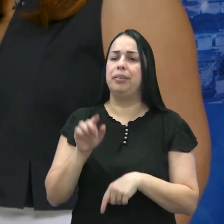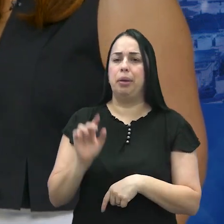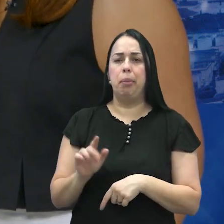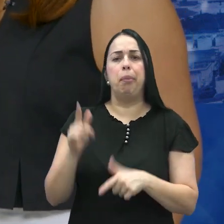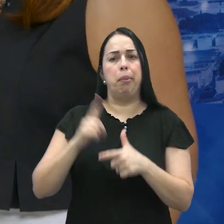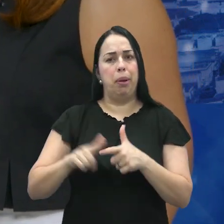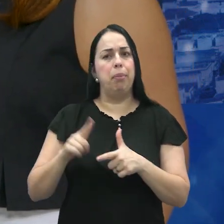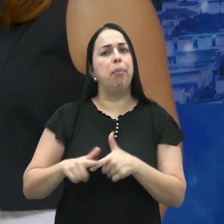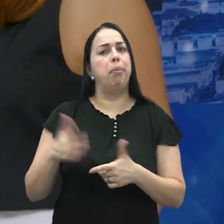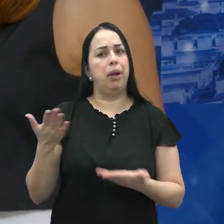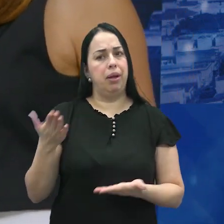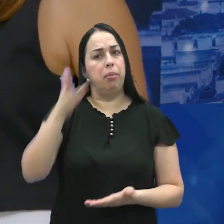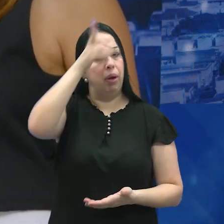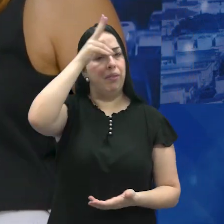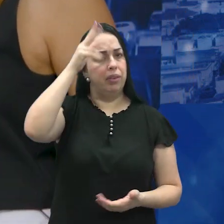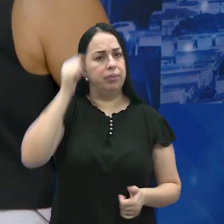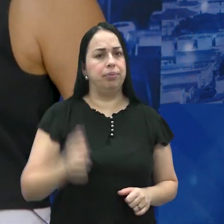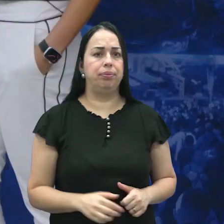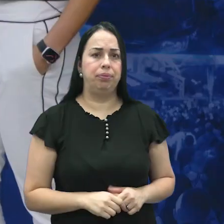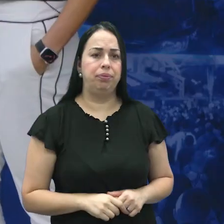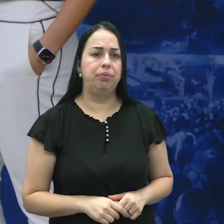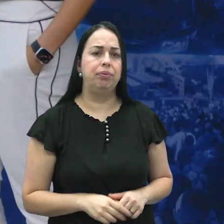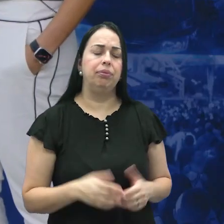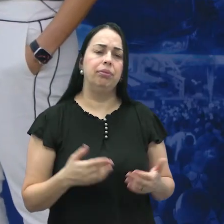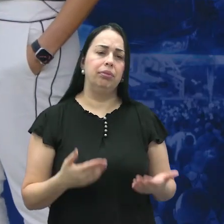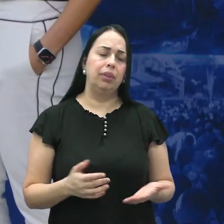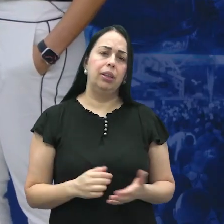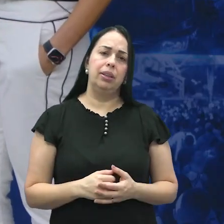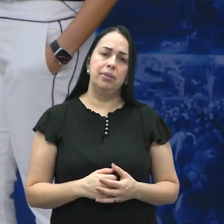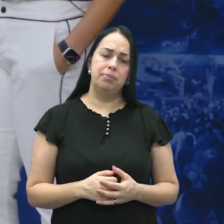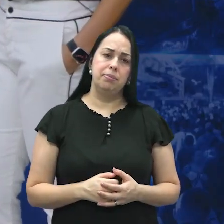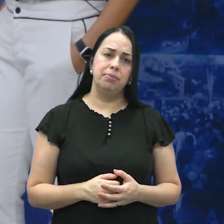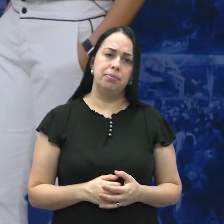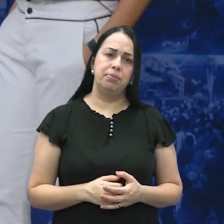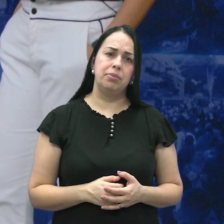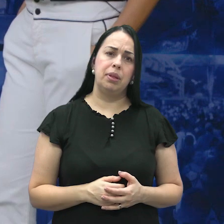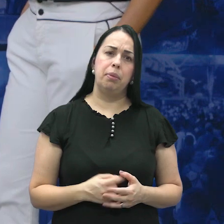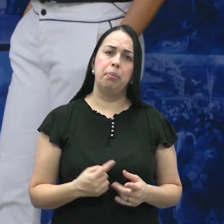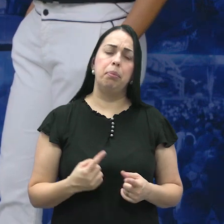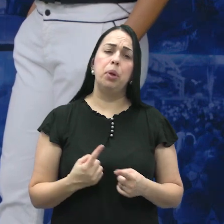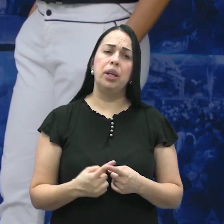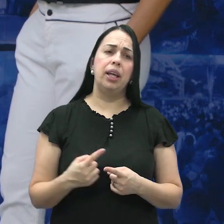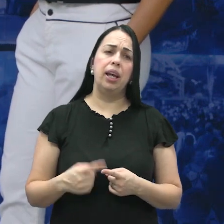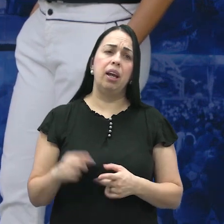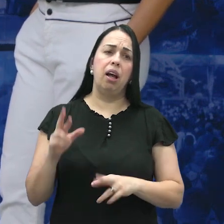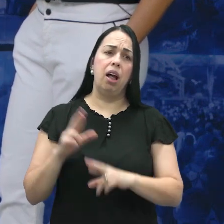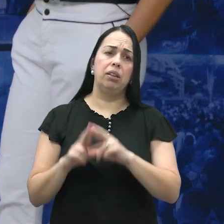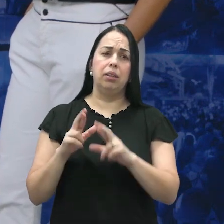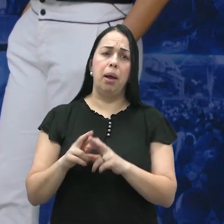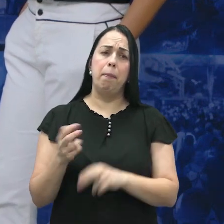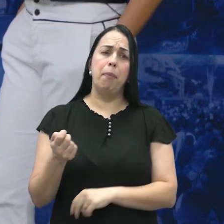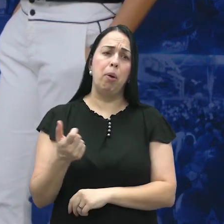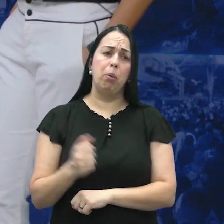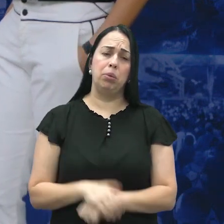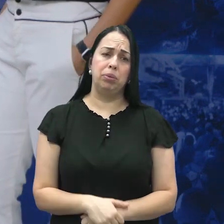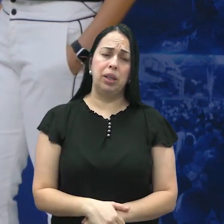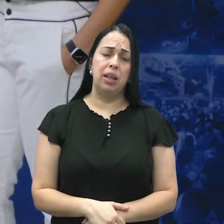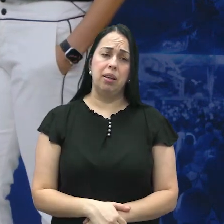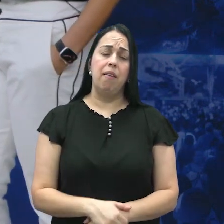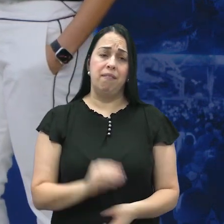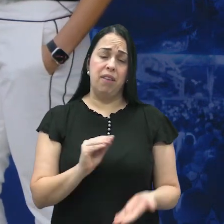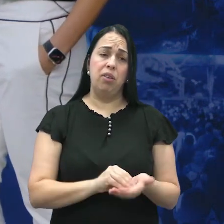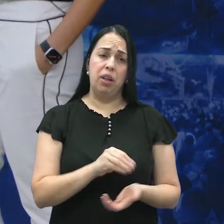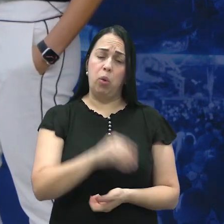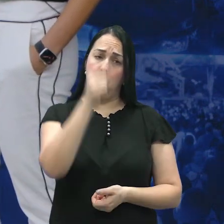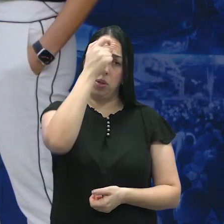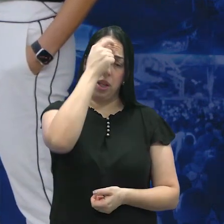pública associado à disposição desses resíduos. E o que provoca, né, esses números tão baixos também? As pessoas, elas faltam um pouco de